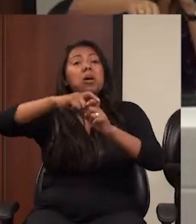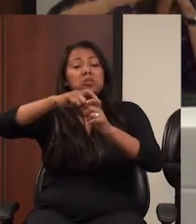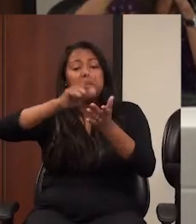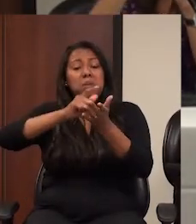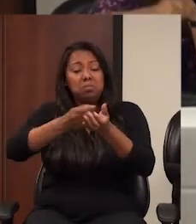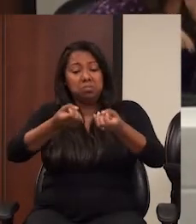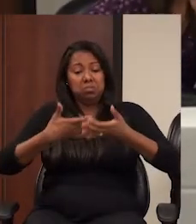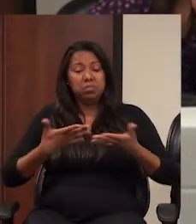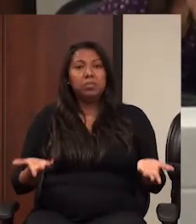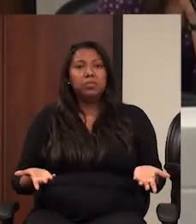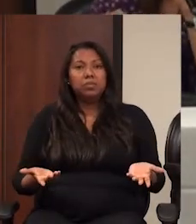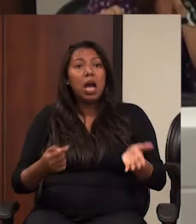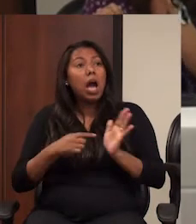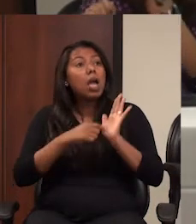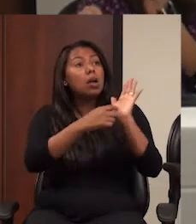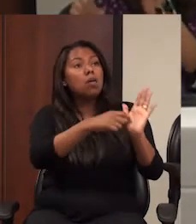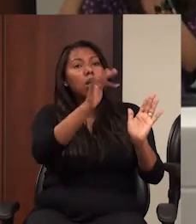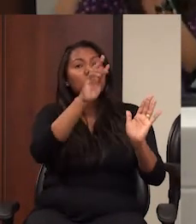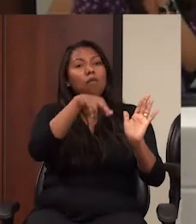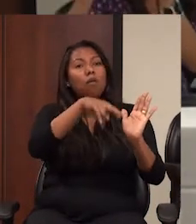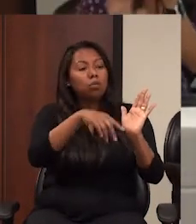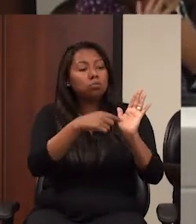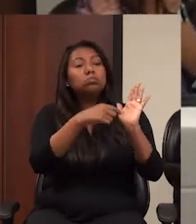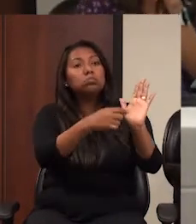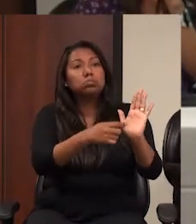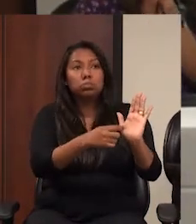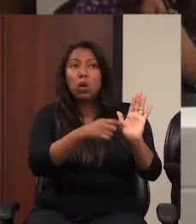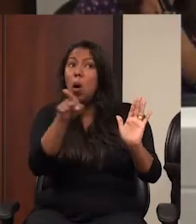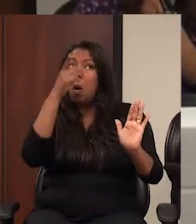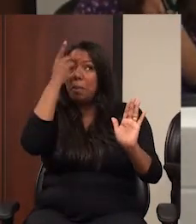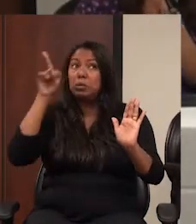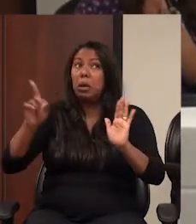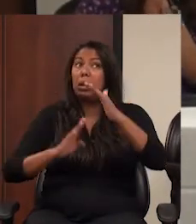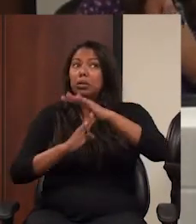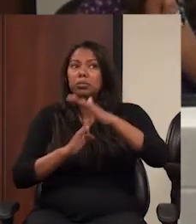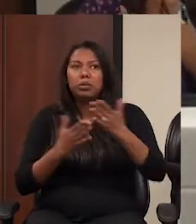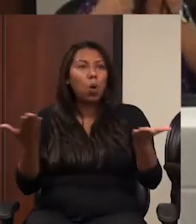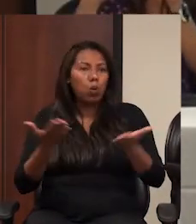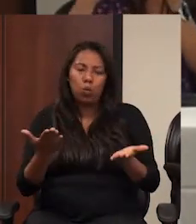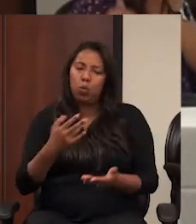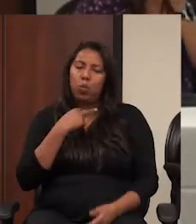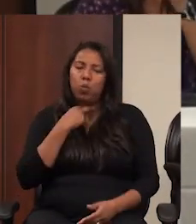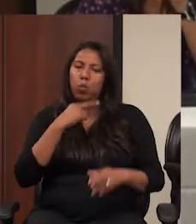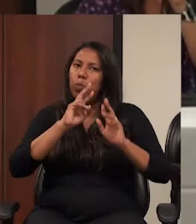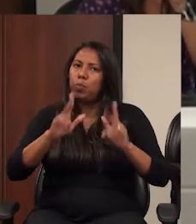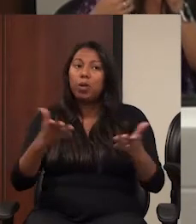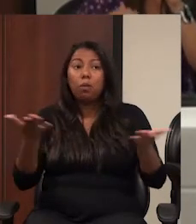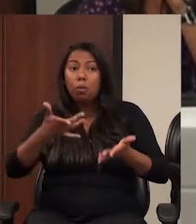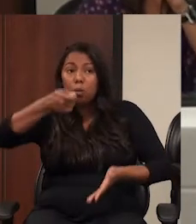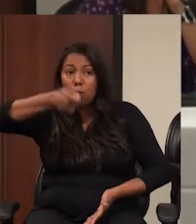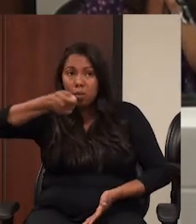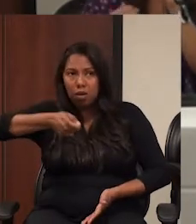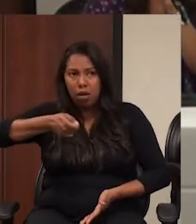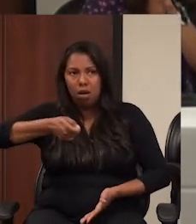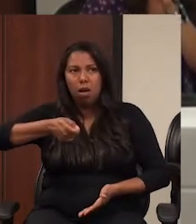lá no fórum e pedia interdição de uma pessoa. Esse modelo não pode ser mais usado. Agora a gente é obrigado,